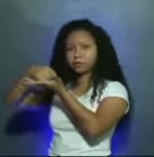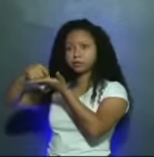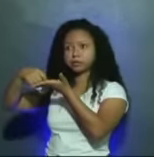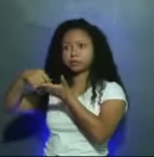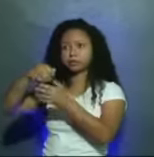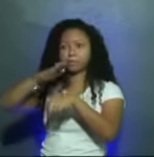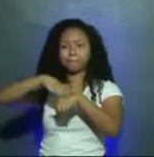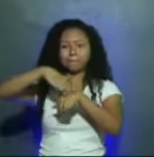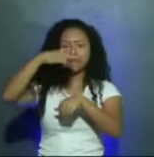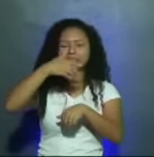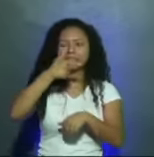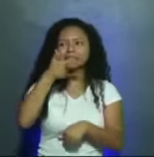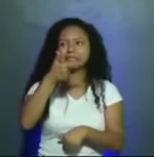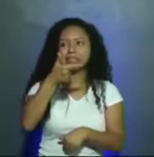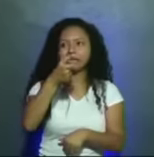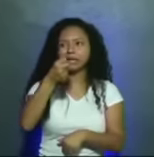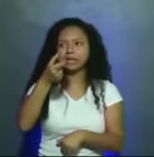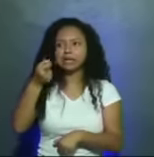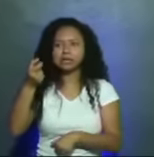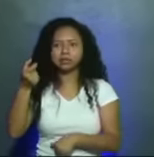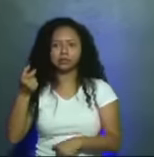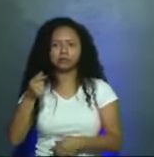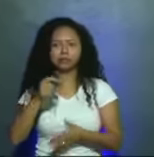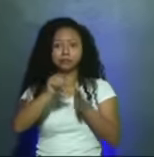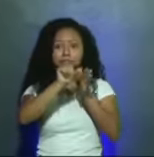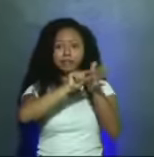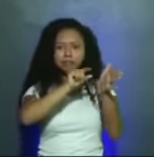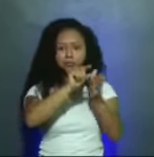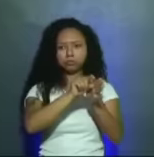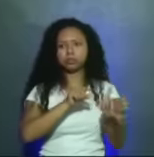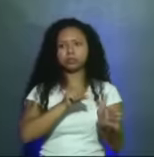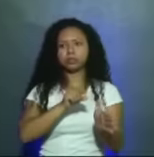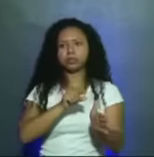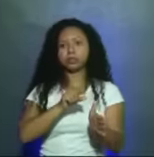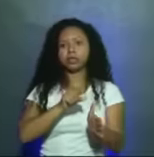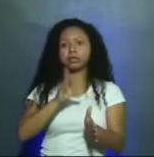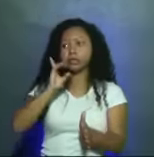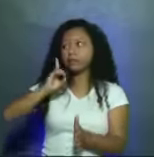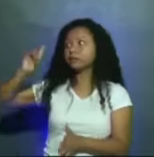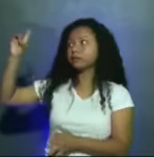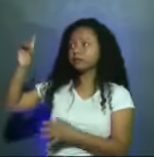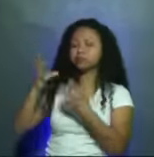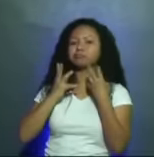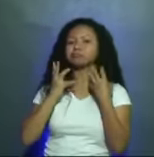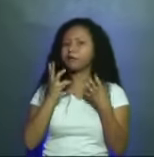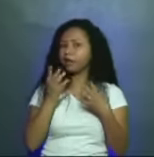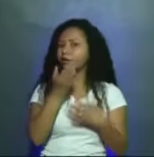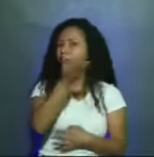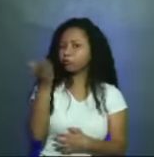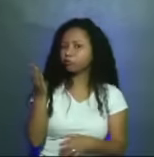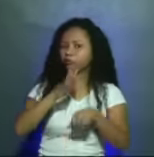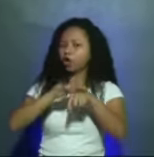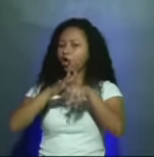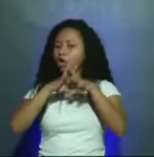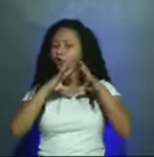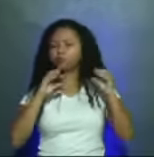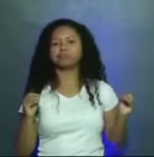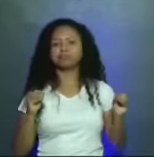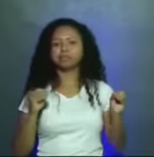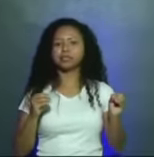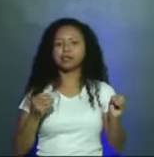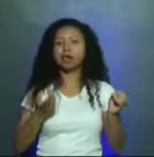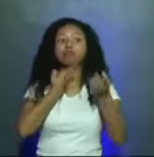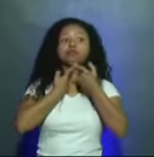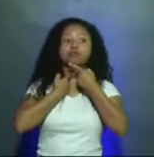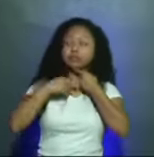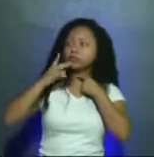Deus que você seja curado. Você sabia disso? Mais de 100 versículos, gente. É da vontade de Deus que você